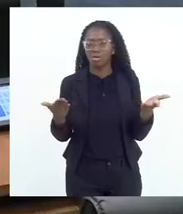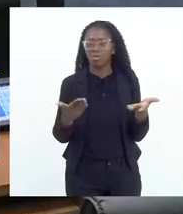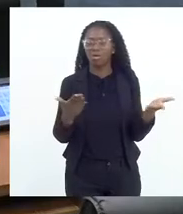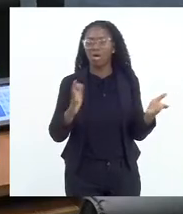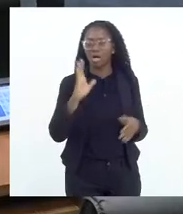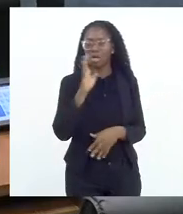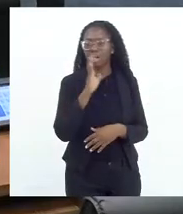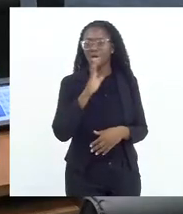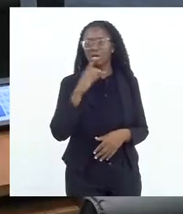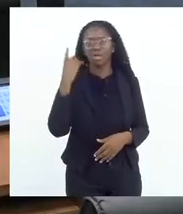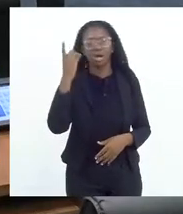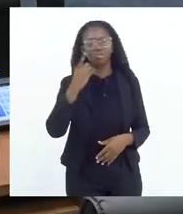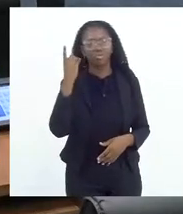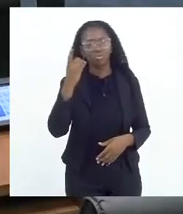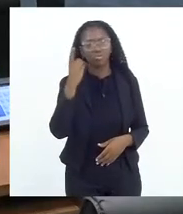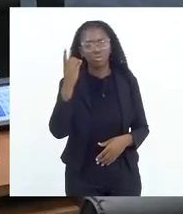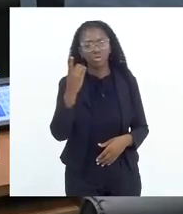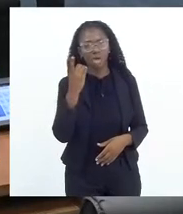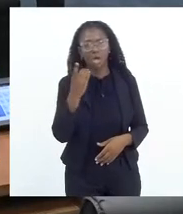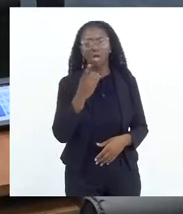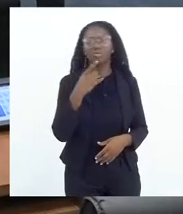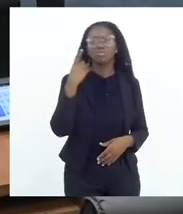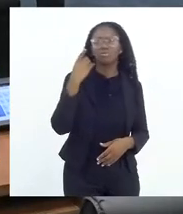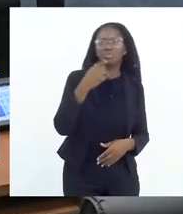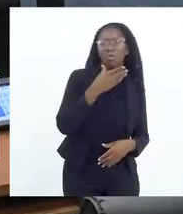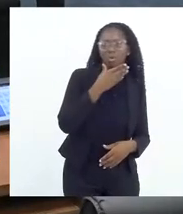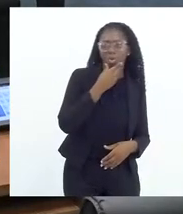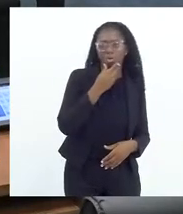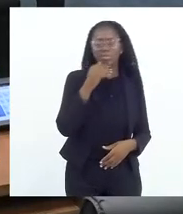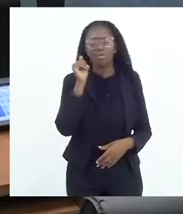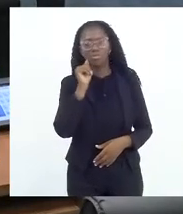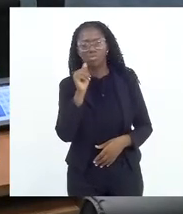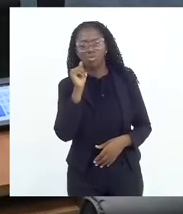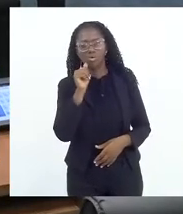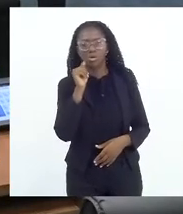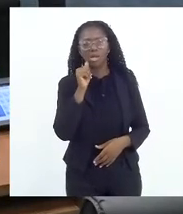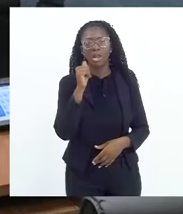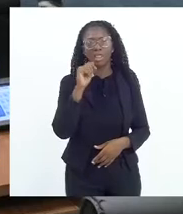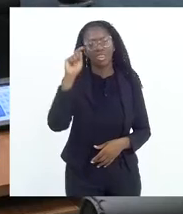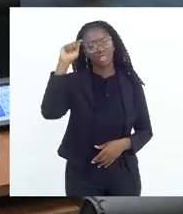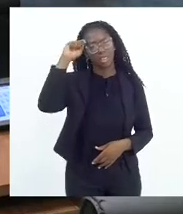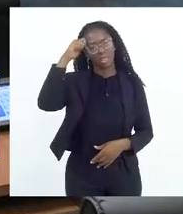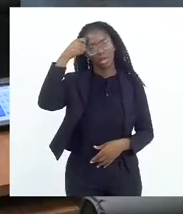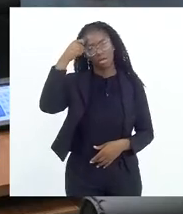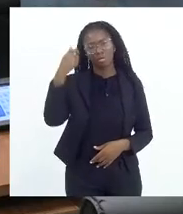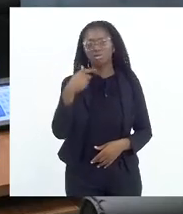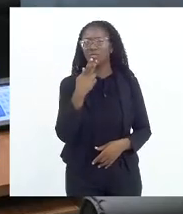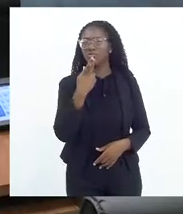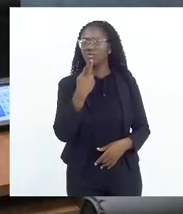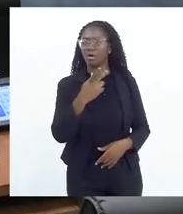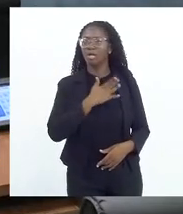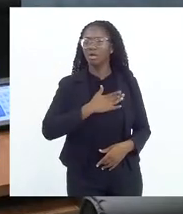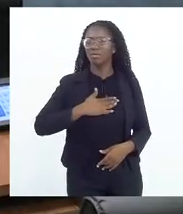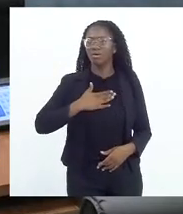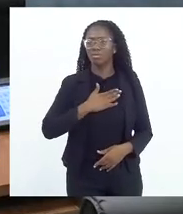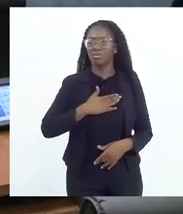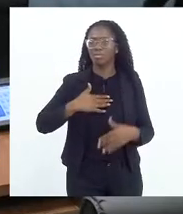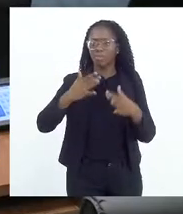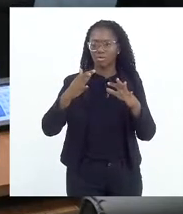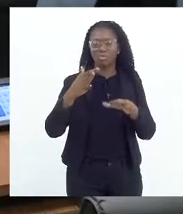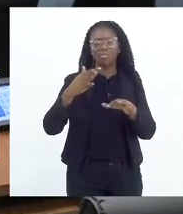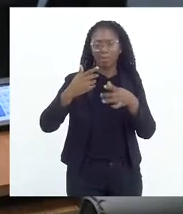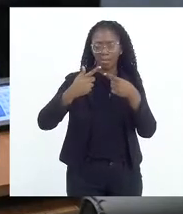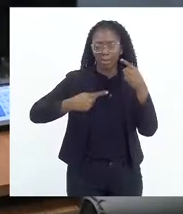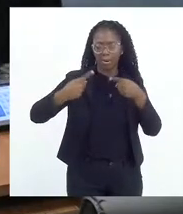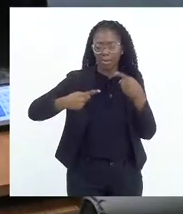por deputados e deputadas negras. Eu não poderia deixar de observar isso e dizer com satisfação, ao ver o desenrolar do debate